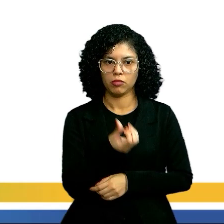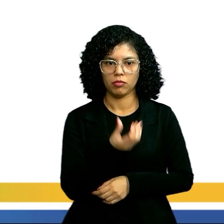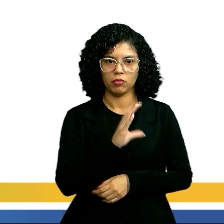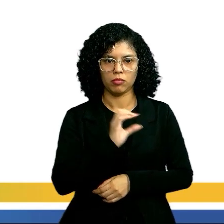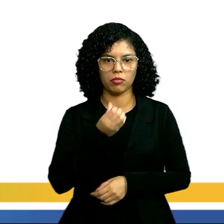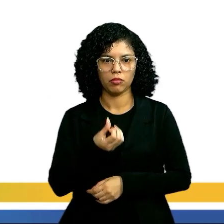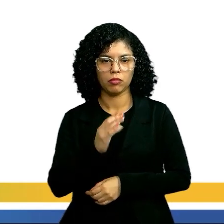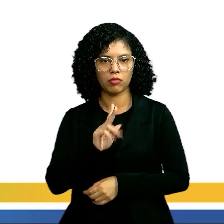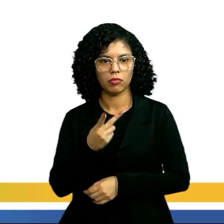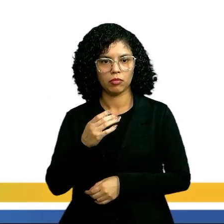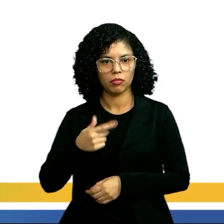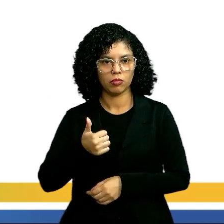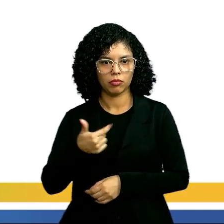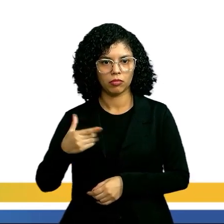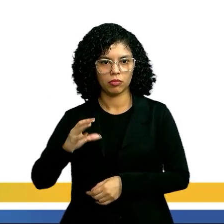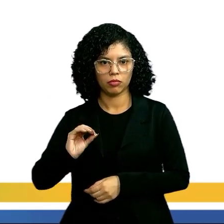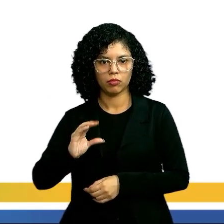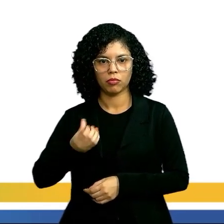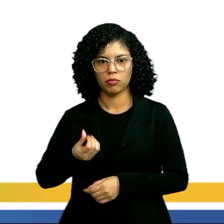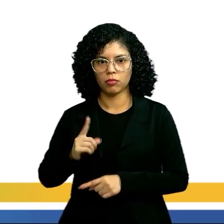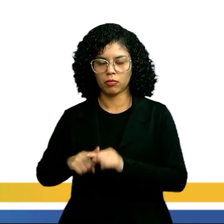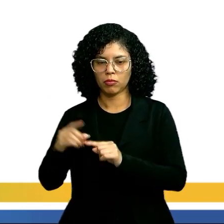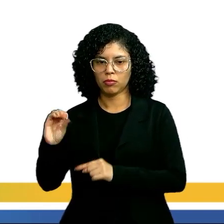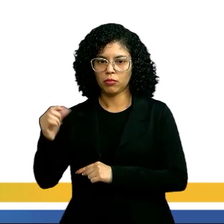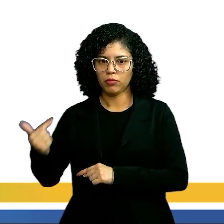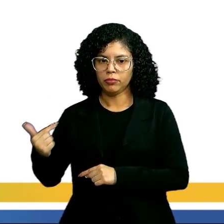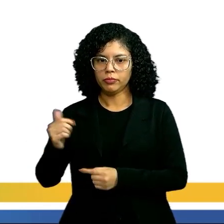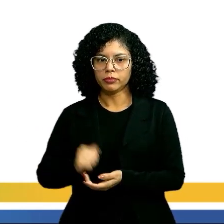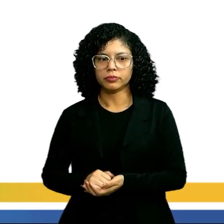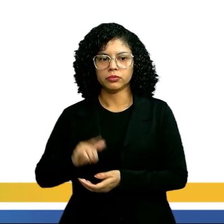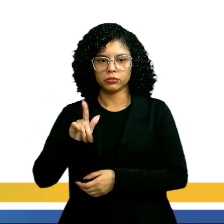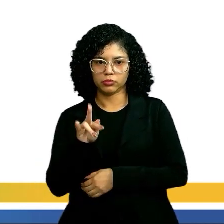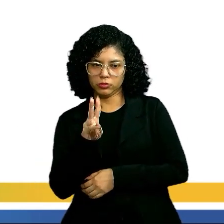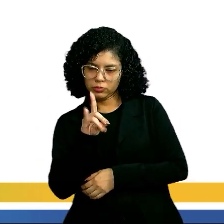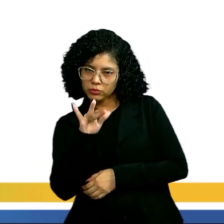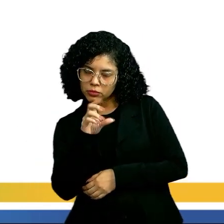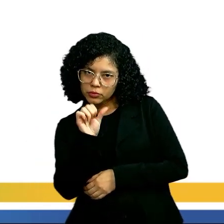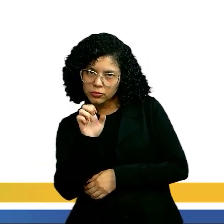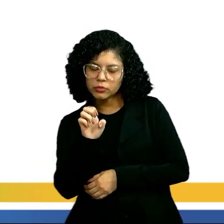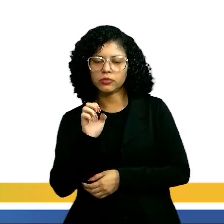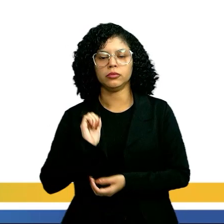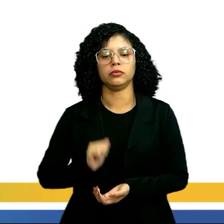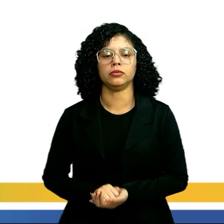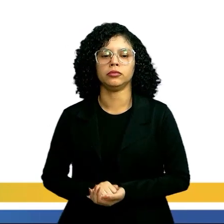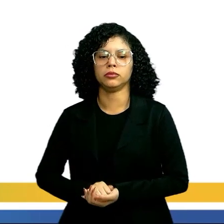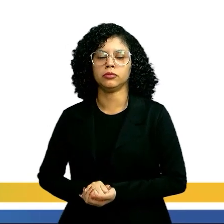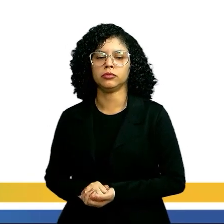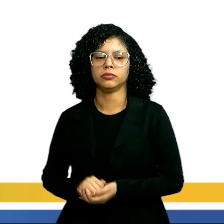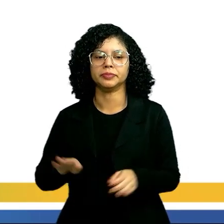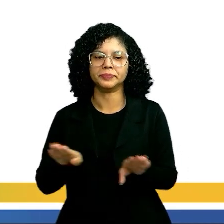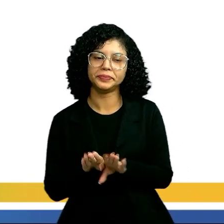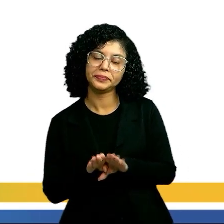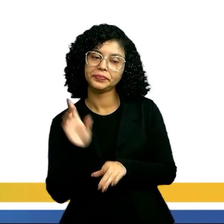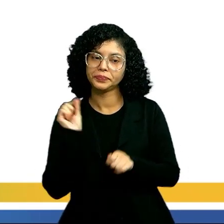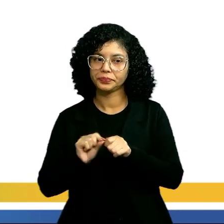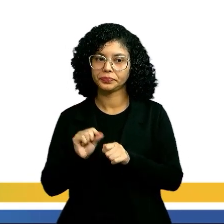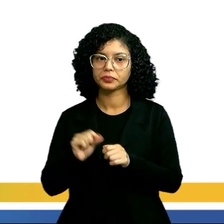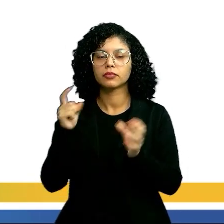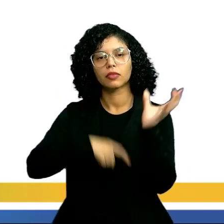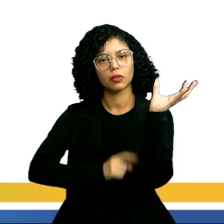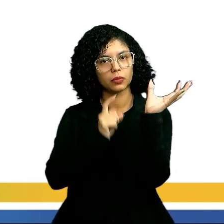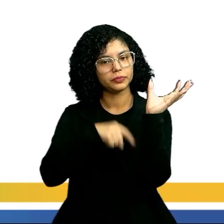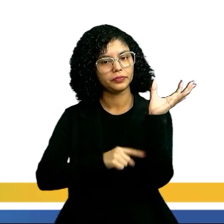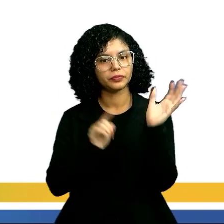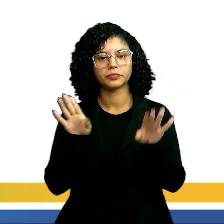C6H12O6, o nome disso aí é glicose. Então a gente tem classicamente a produção de glicose e que a fotossíntese